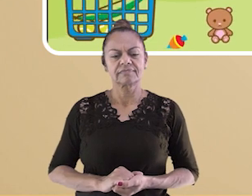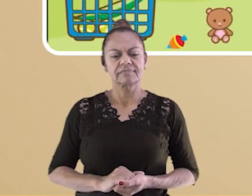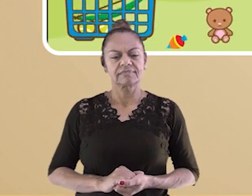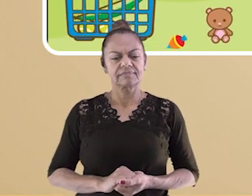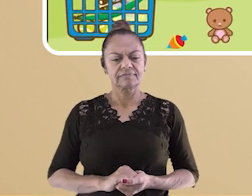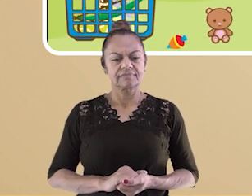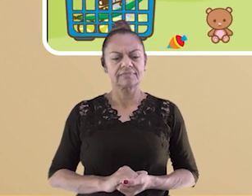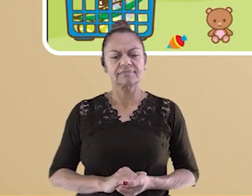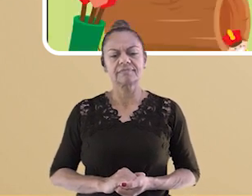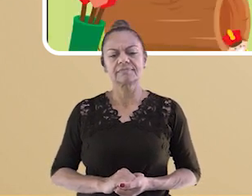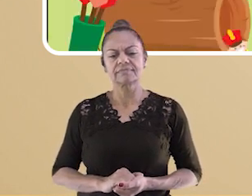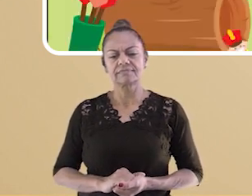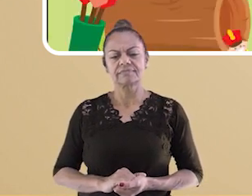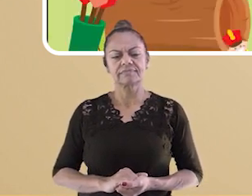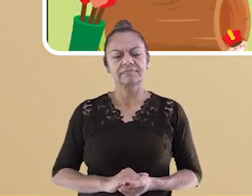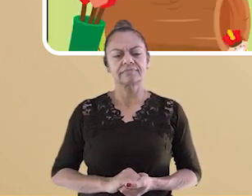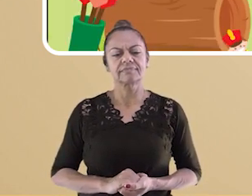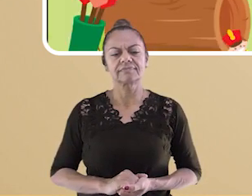Uau!